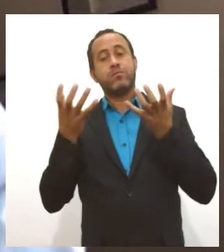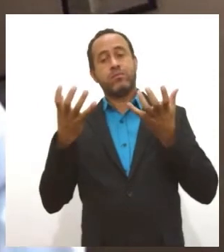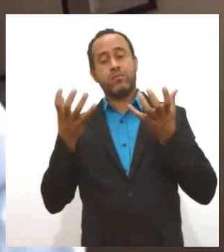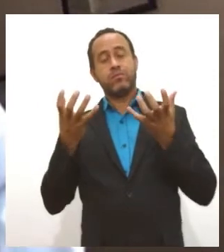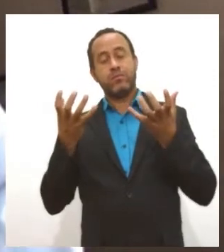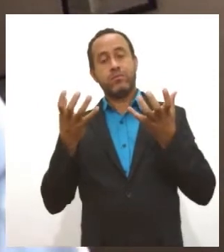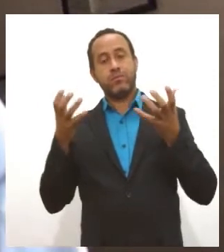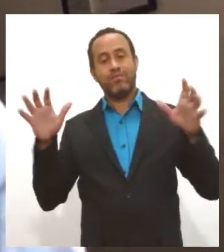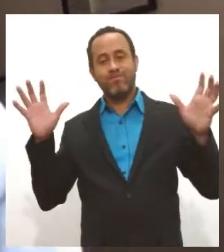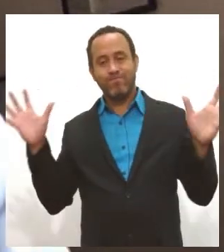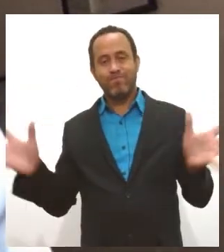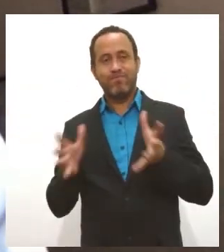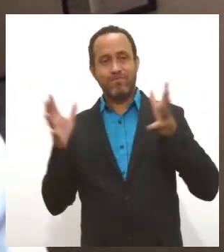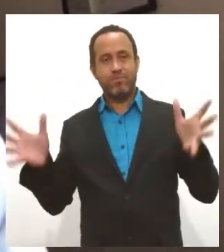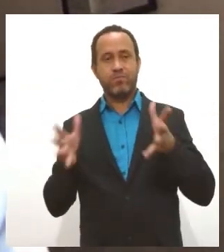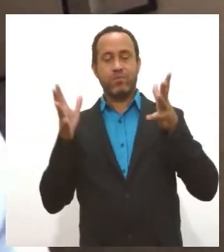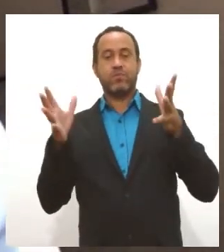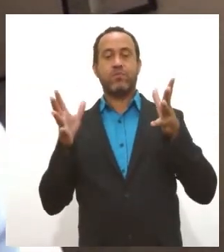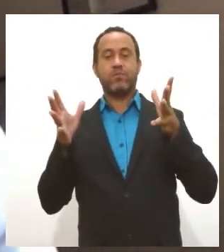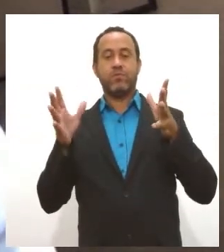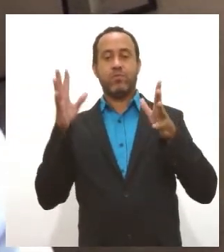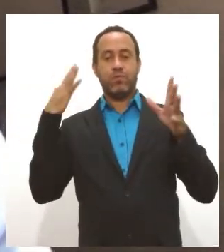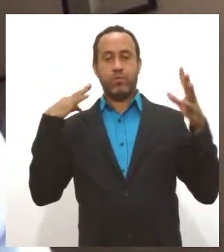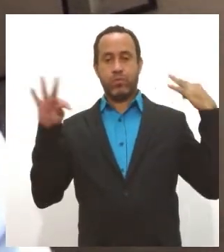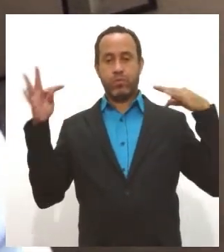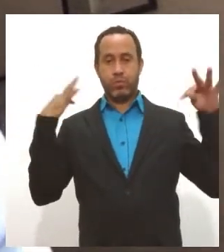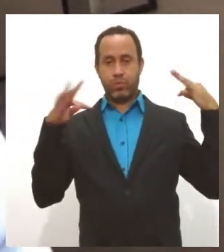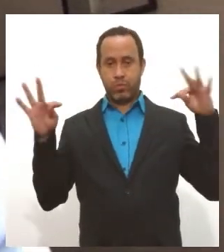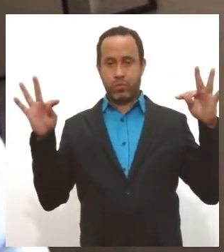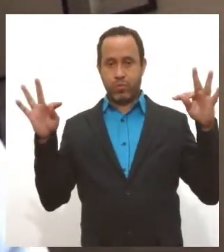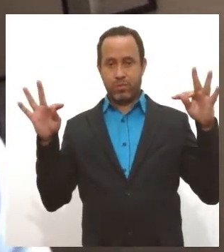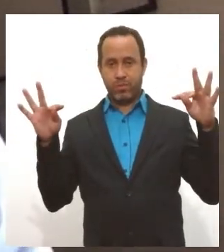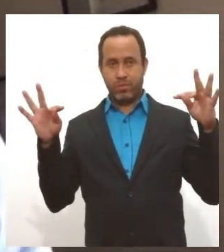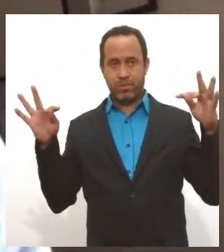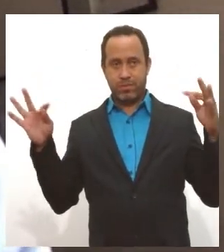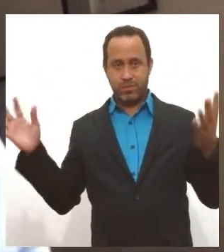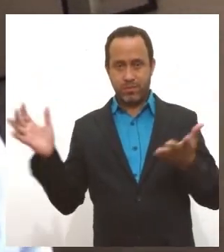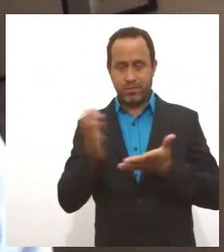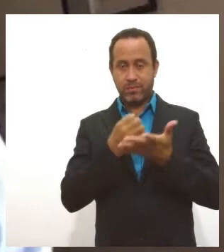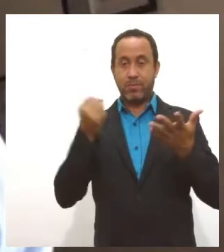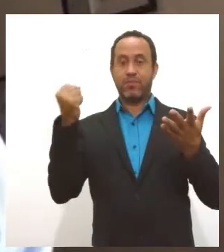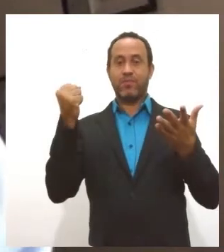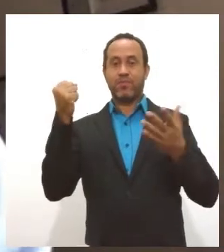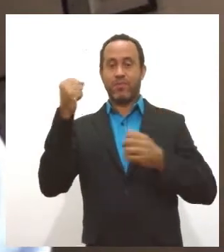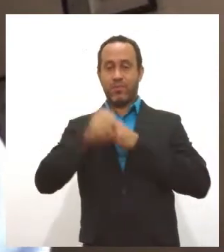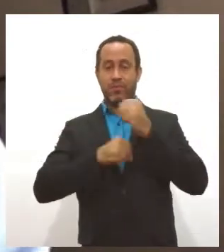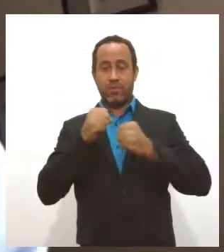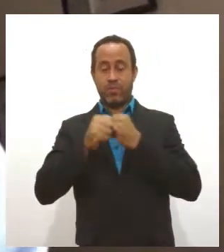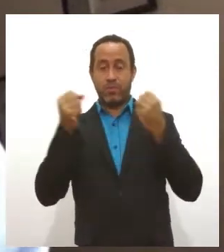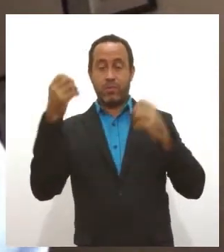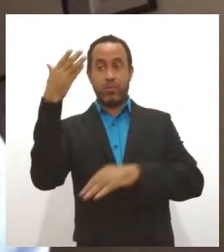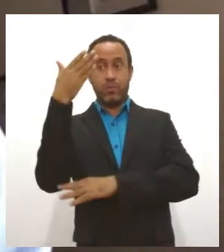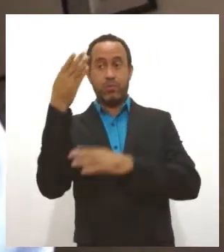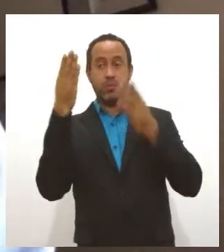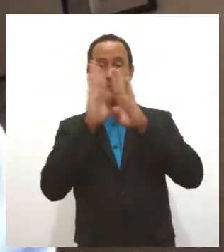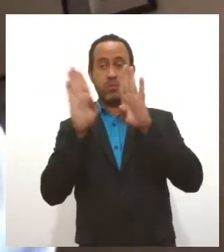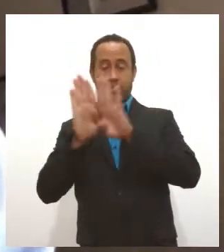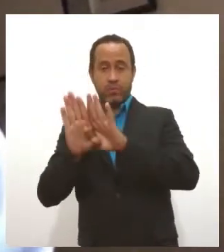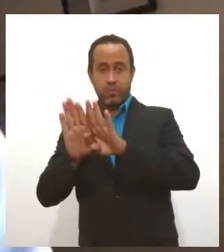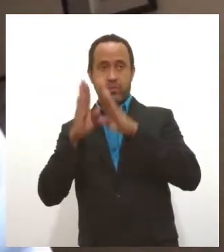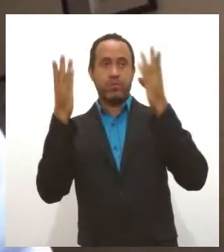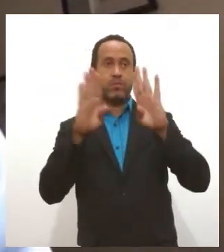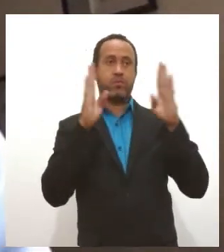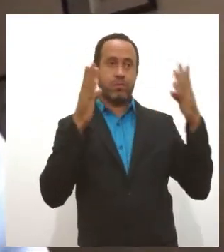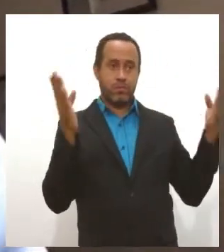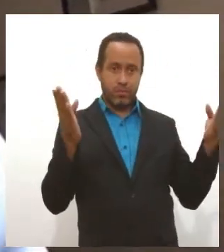realmente impulsionar o turismo. Salvar o ano, vamos assim dizer, né? Porque os hotéis, eles foram fechados, depois foram reabertos.